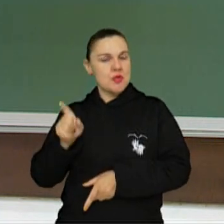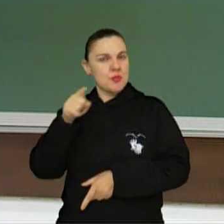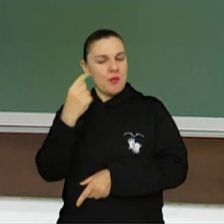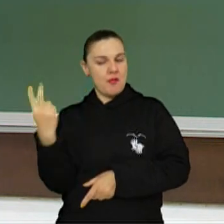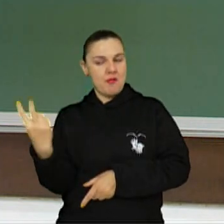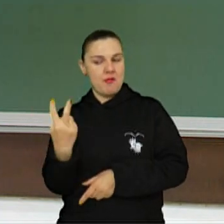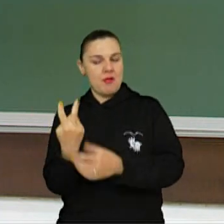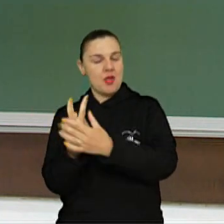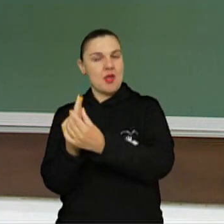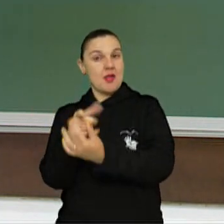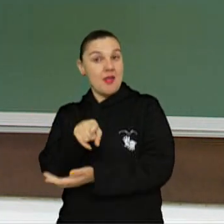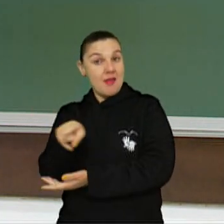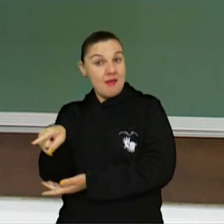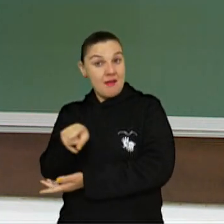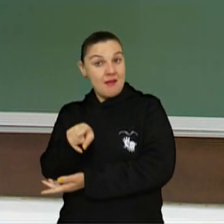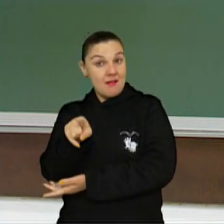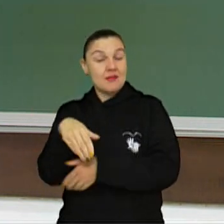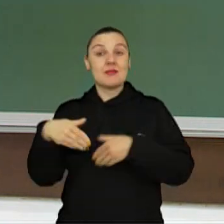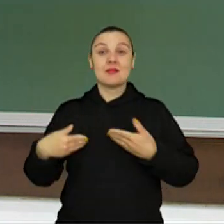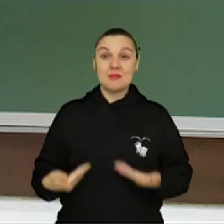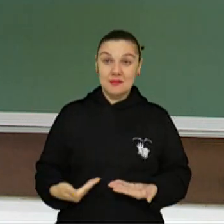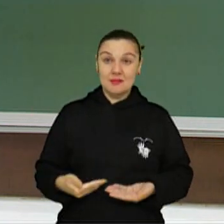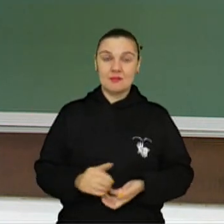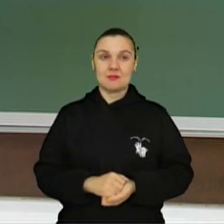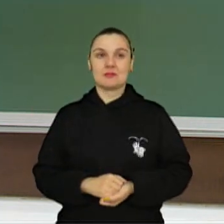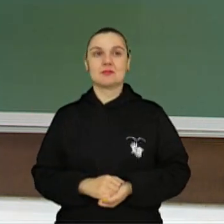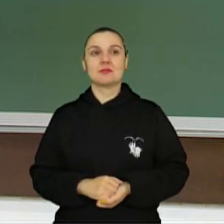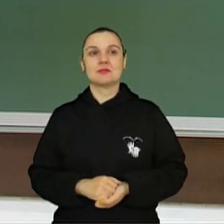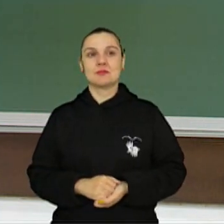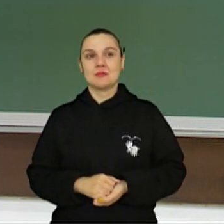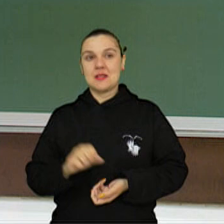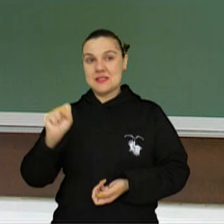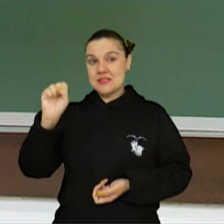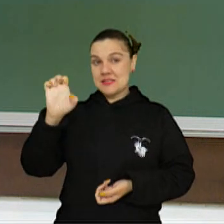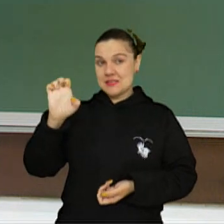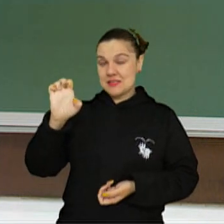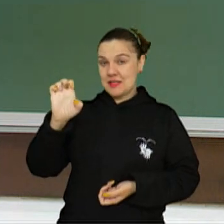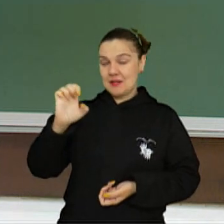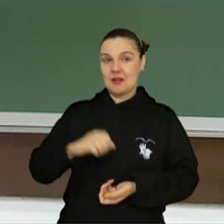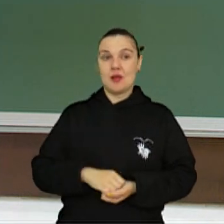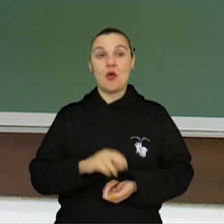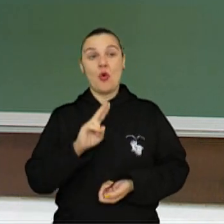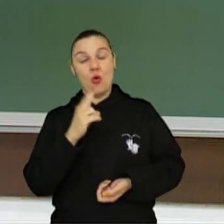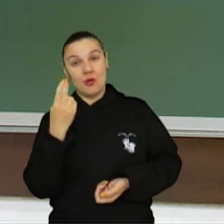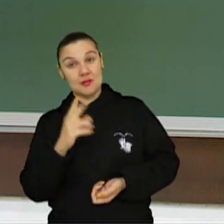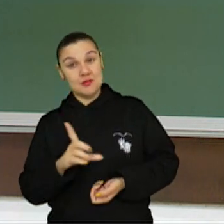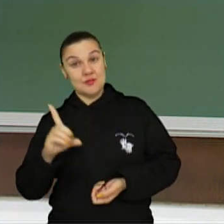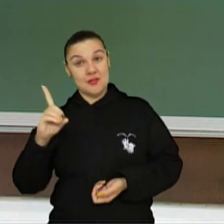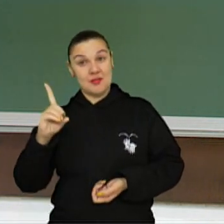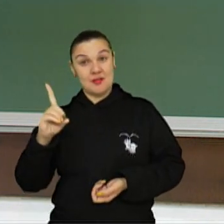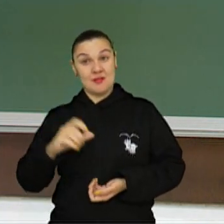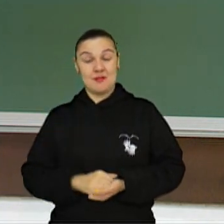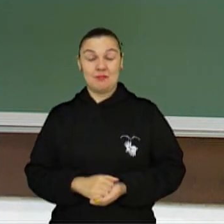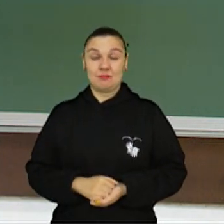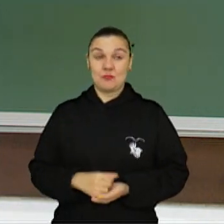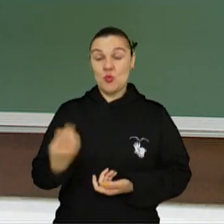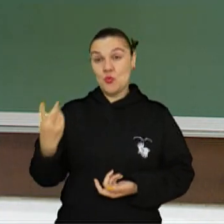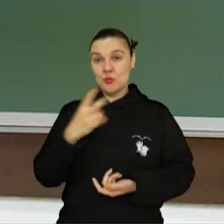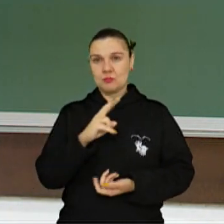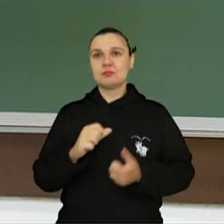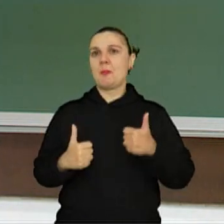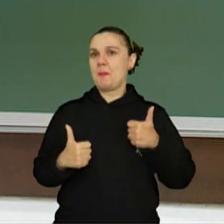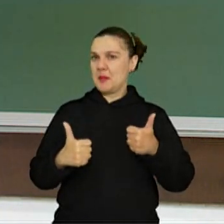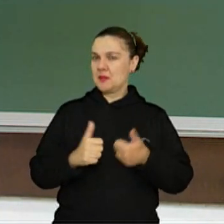eles. Paulo e Oscar. Então, C. Então já dá aqui. Ou é a alternativa A ou é a alternativa D.